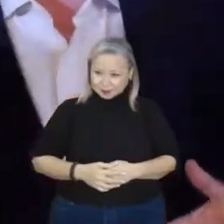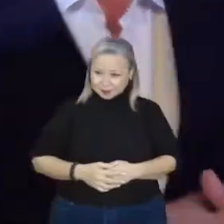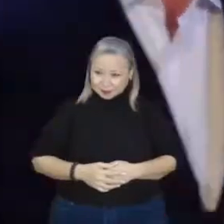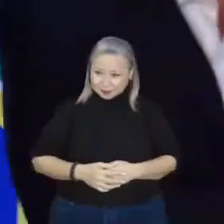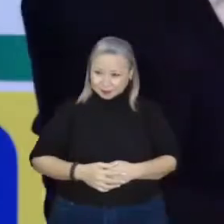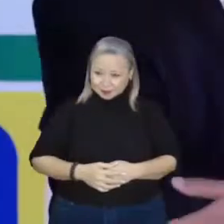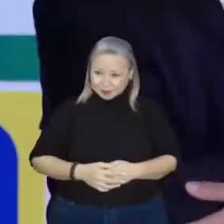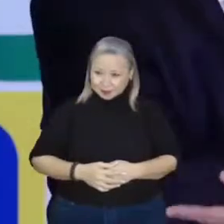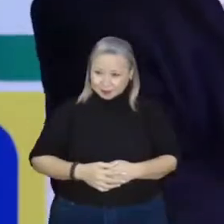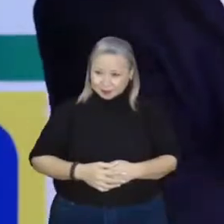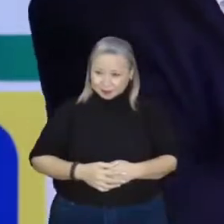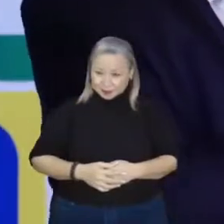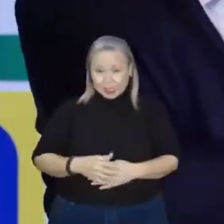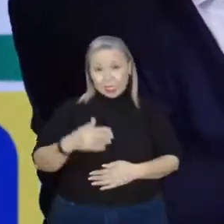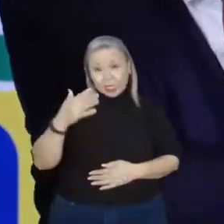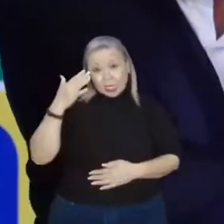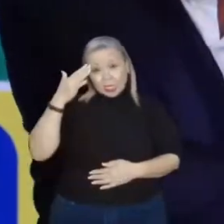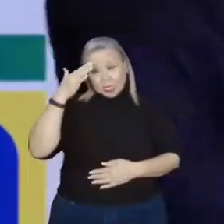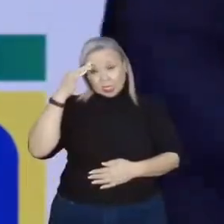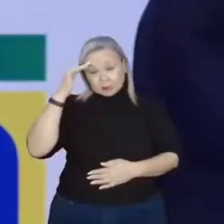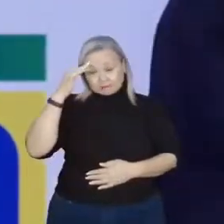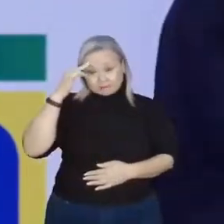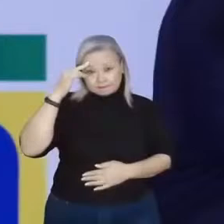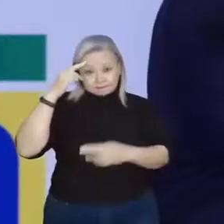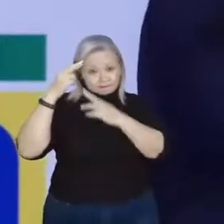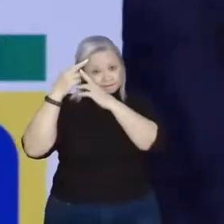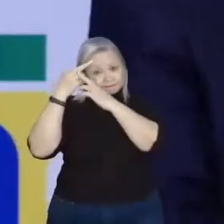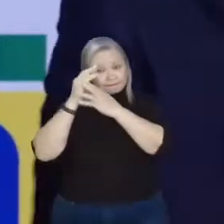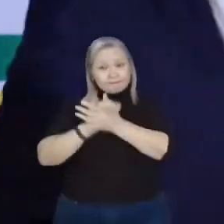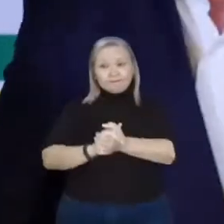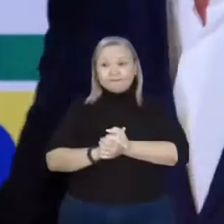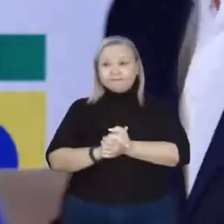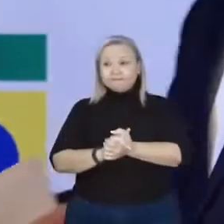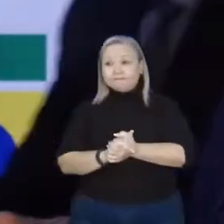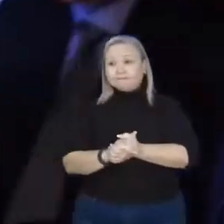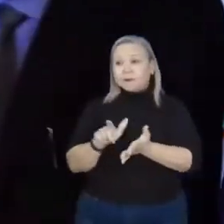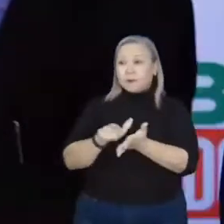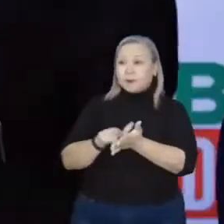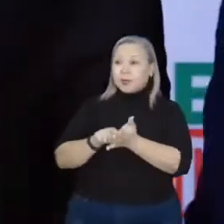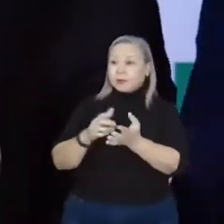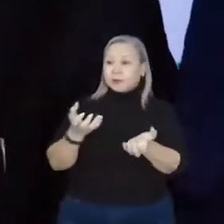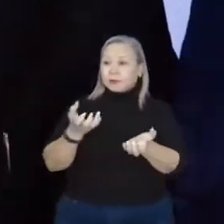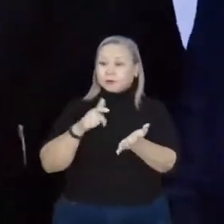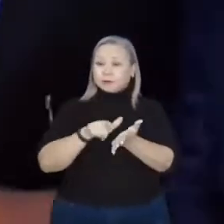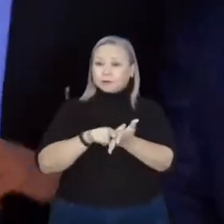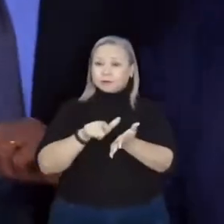Eu penso que foi... Cadê meu papel, Crispiniano?